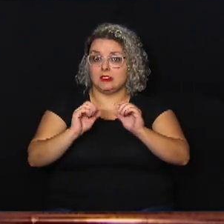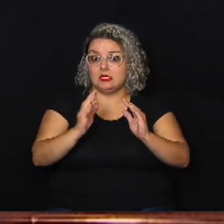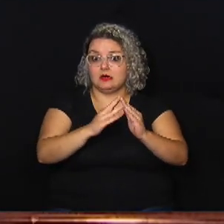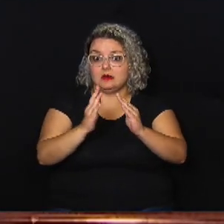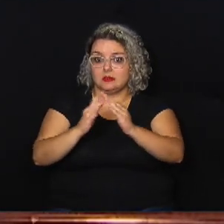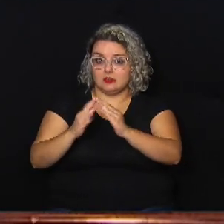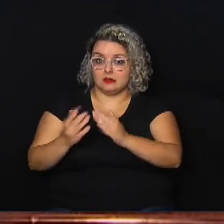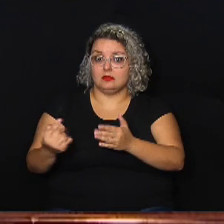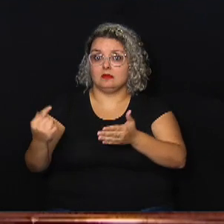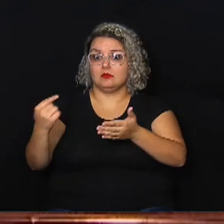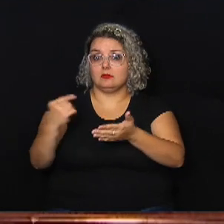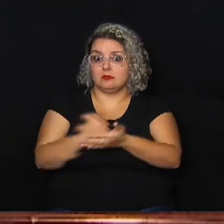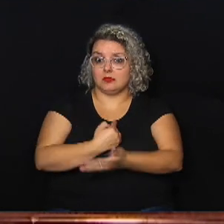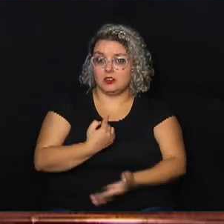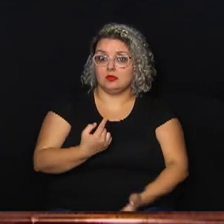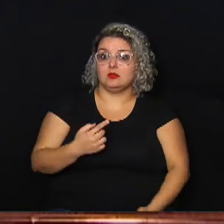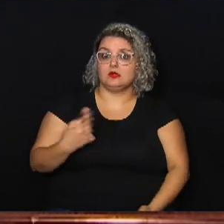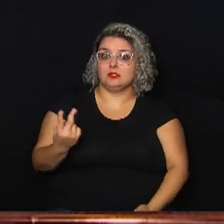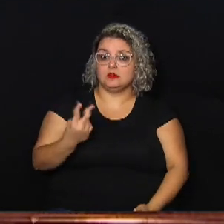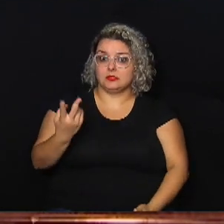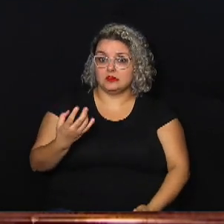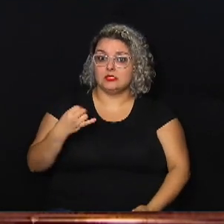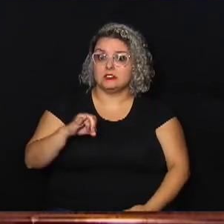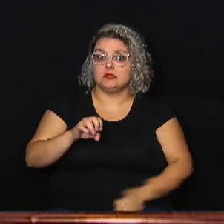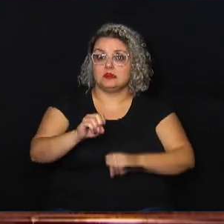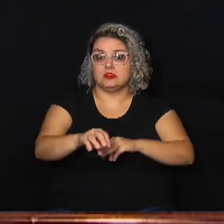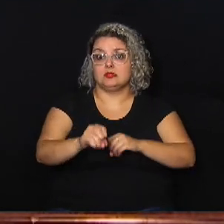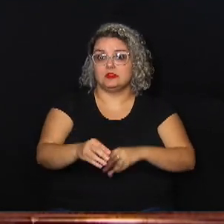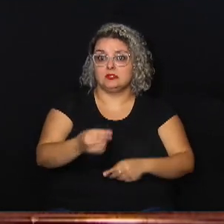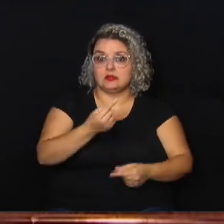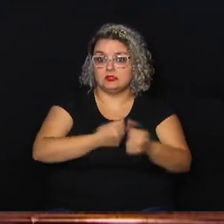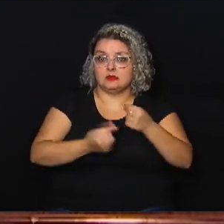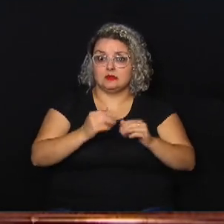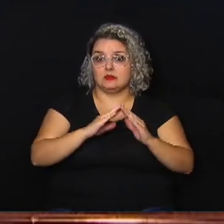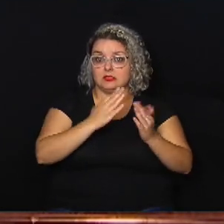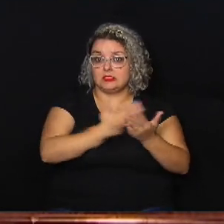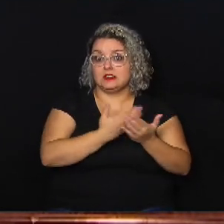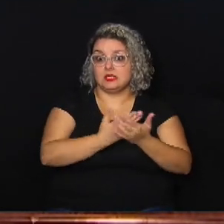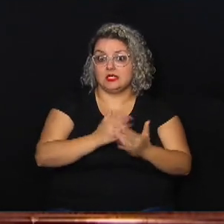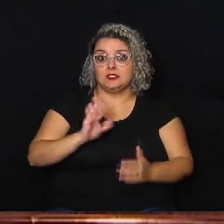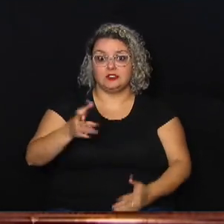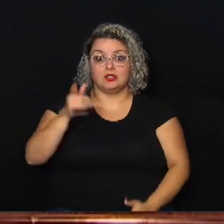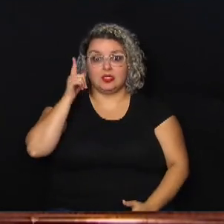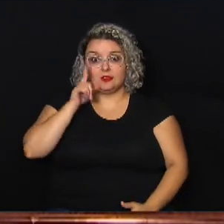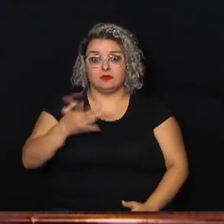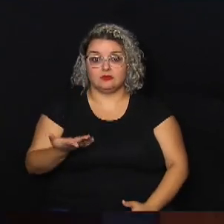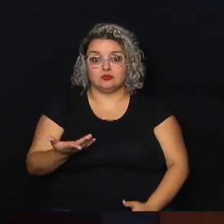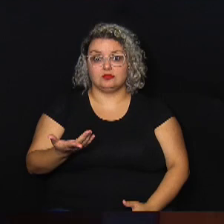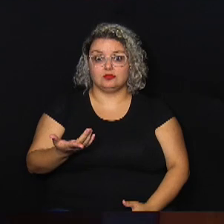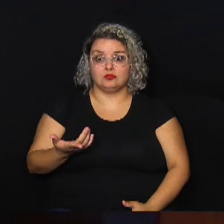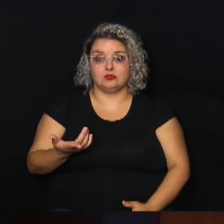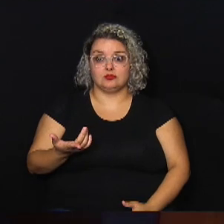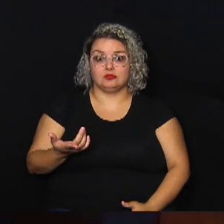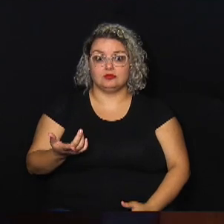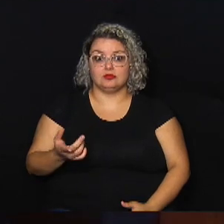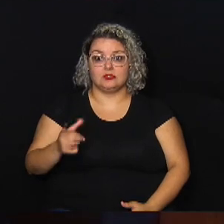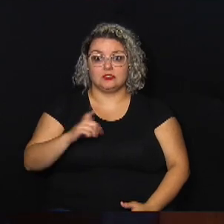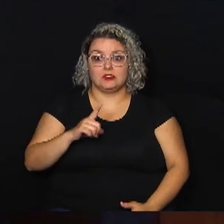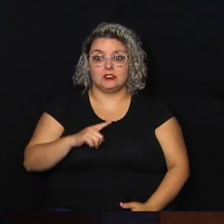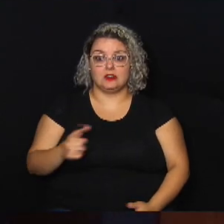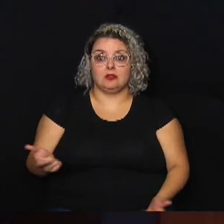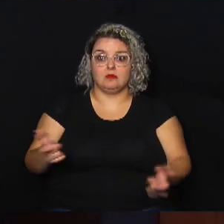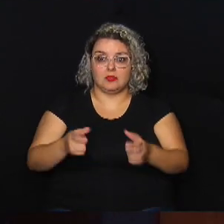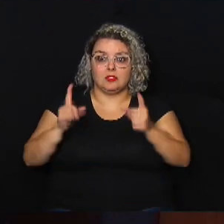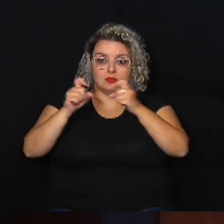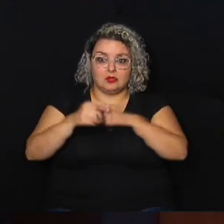valor? Se tivesse educação financeira lá na escola, será que já teria conseguido aí juntar um pouquinho? E eu comprovo com